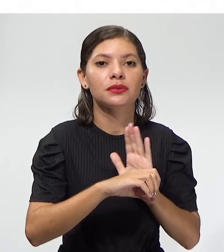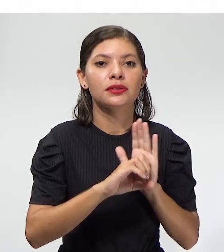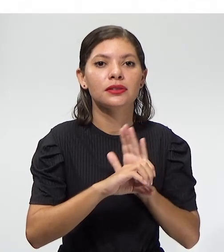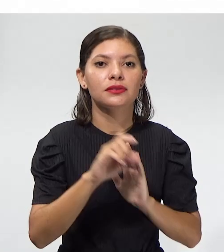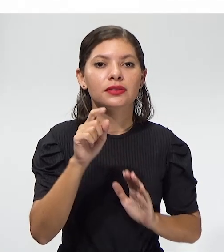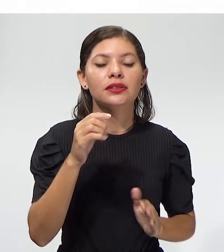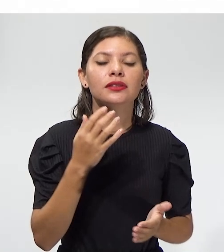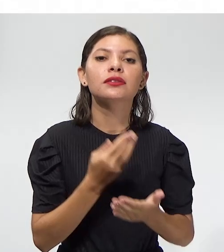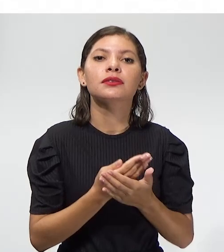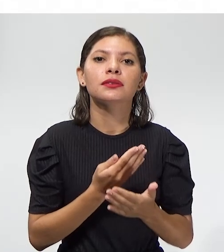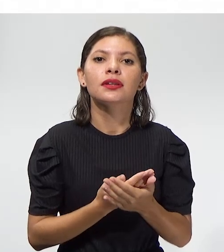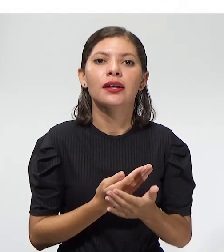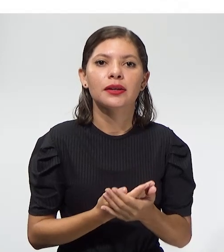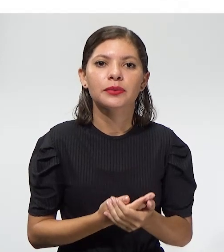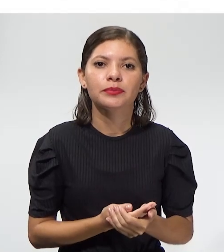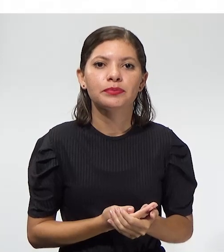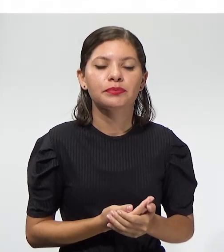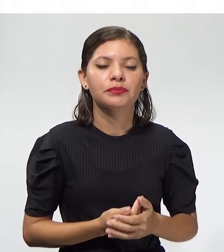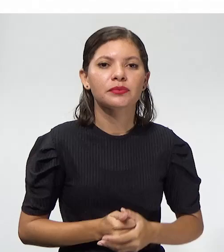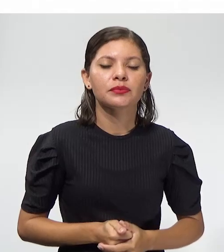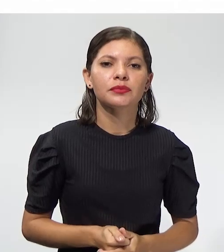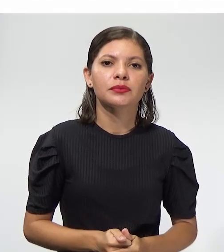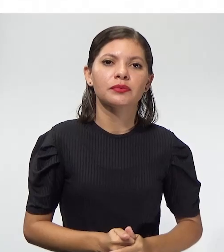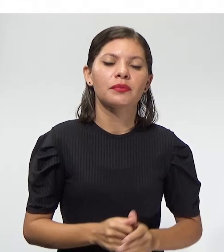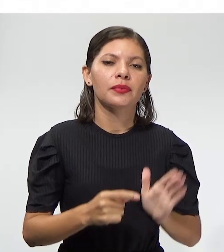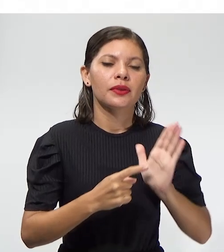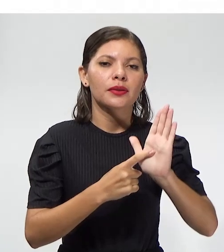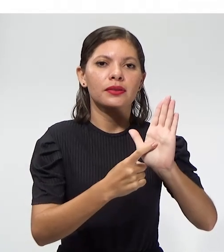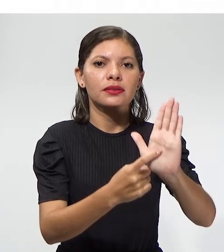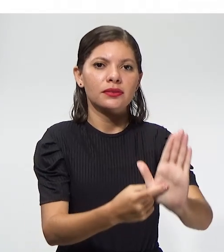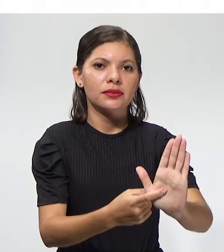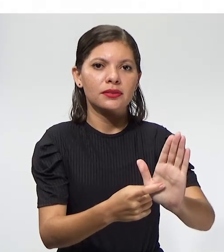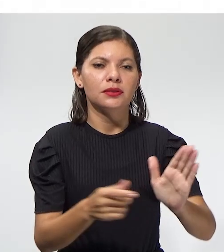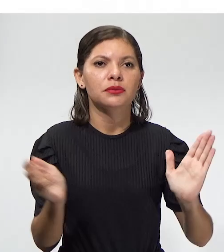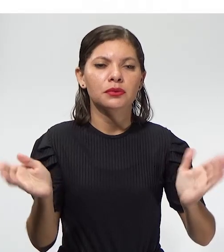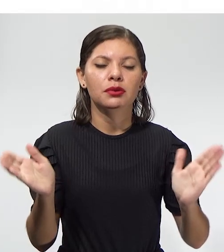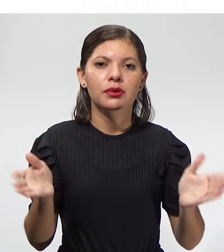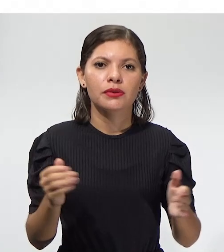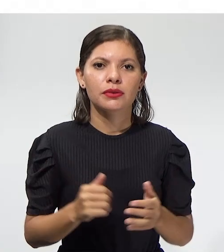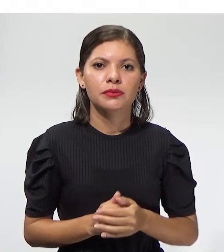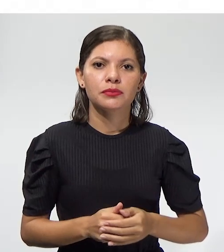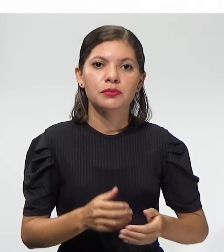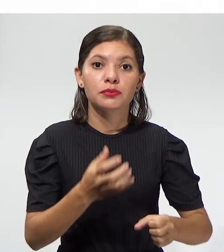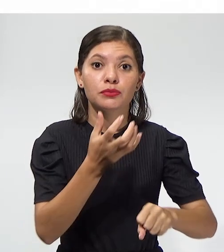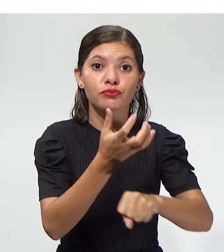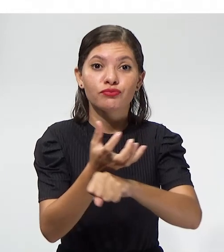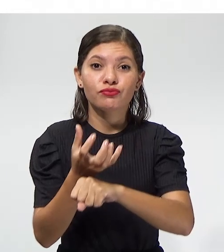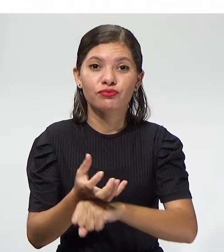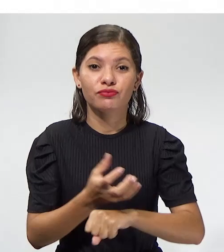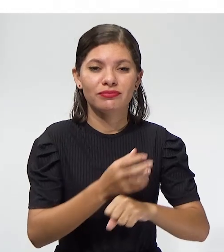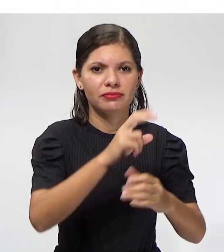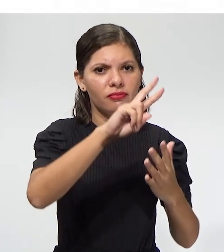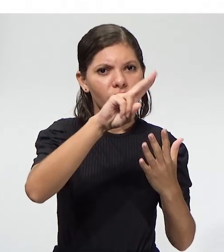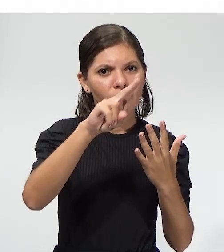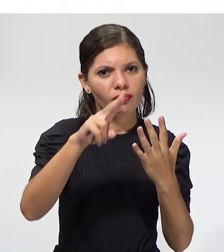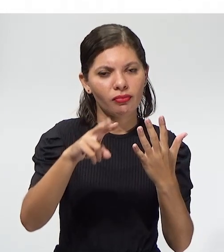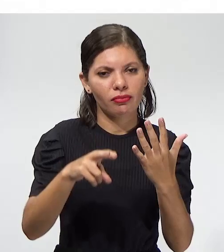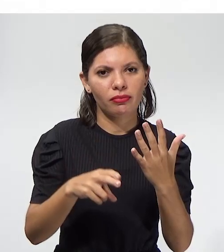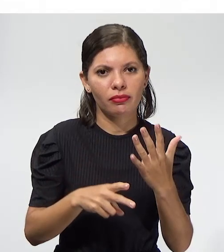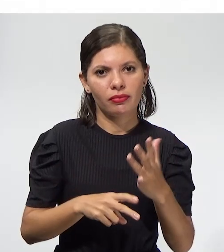disciplina de currículo e estes conceitos vocês vão estudar, mas aqui dando uma apresentação inicial.